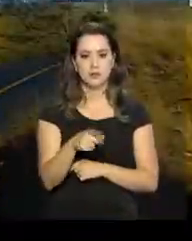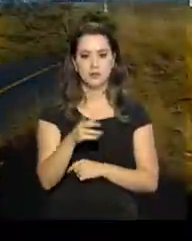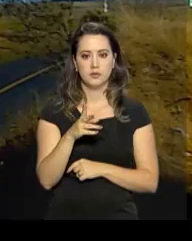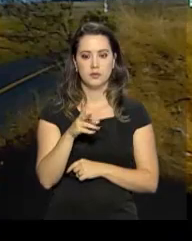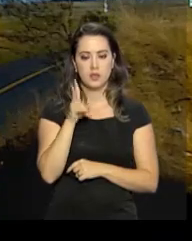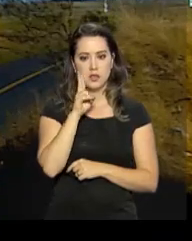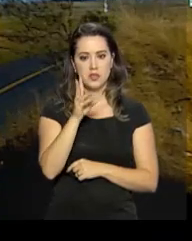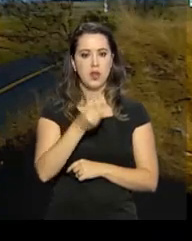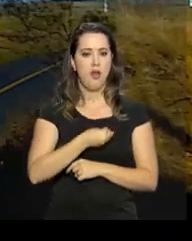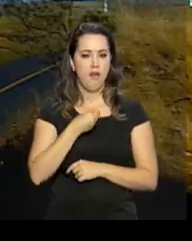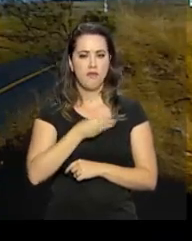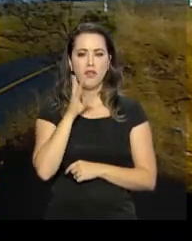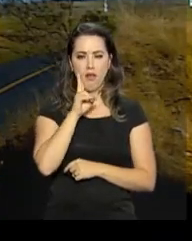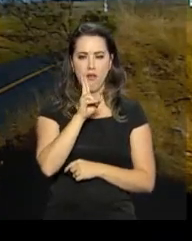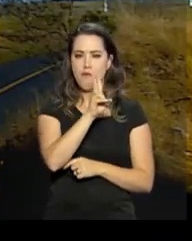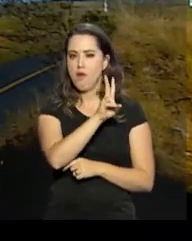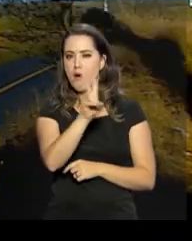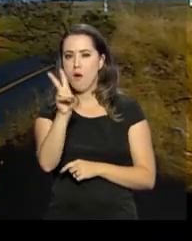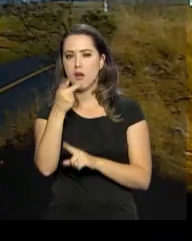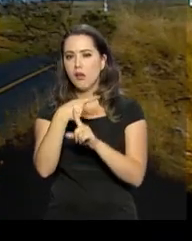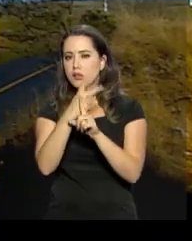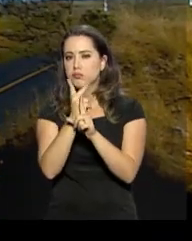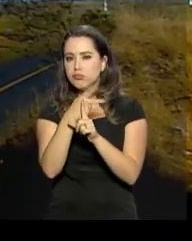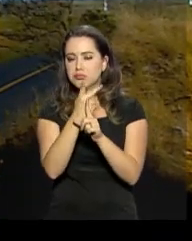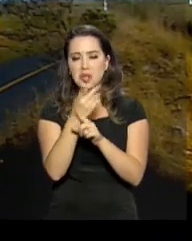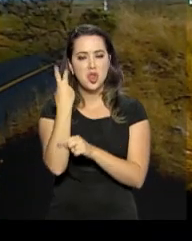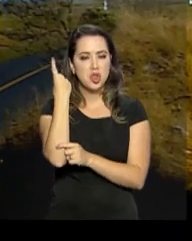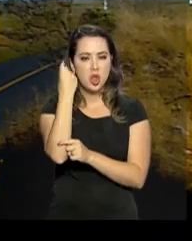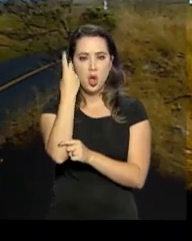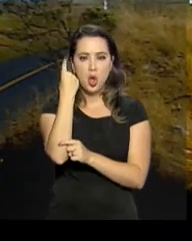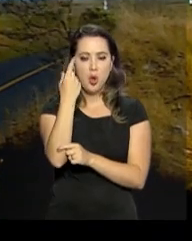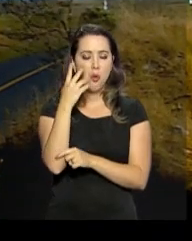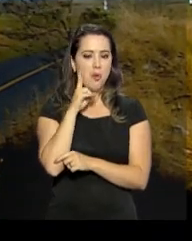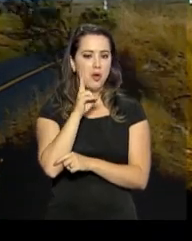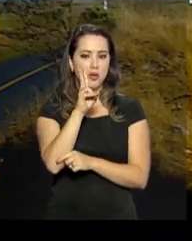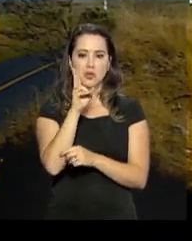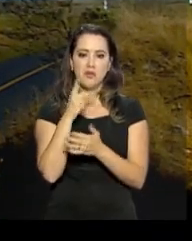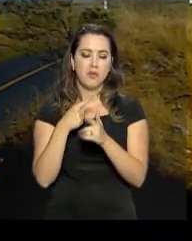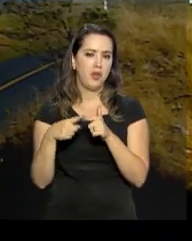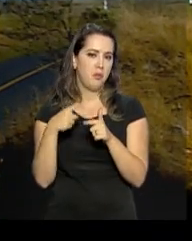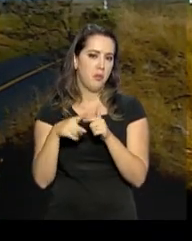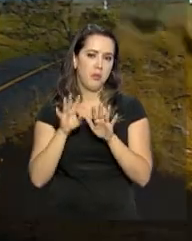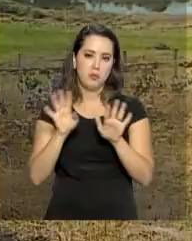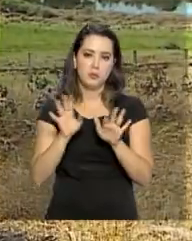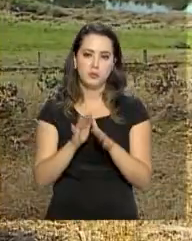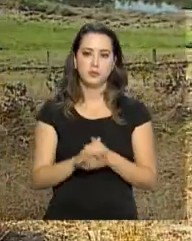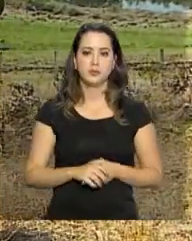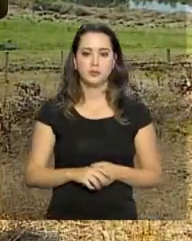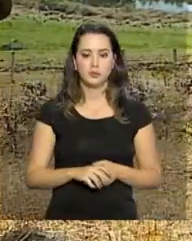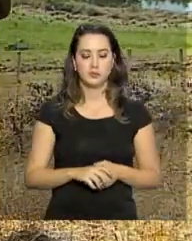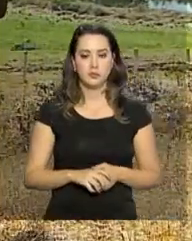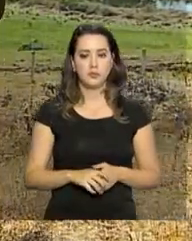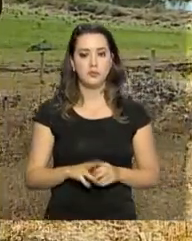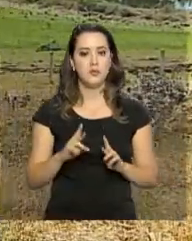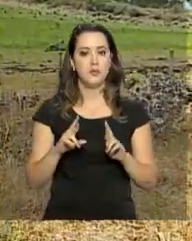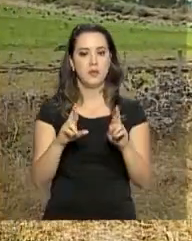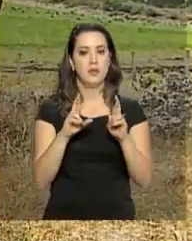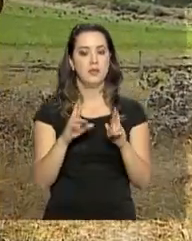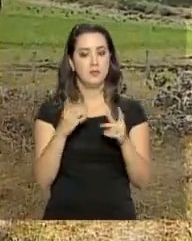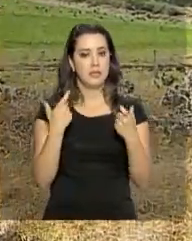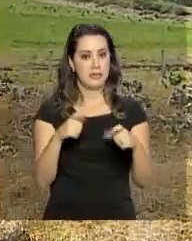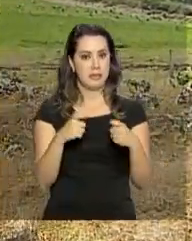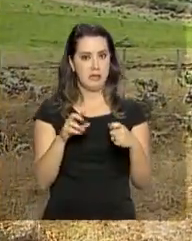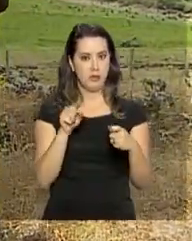já convive com esse ambiente com óleo e a população não considero isso como um impacto negativo na expectativa é que o empreendimento